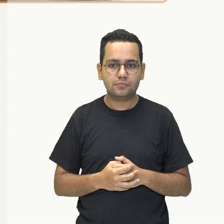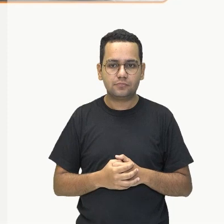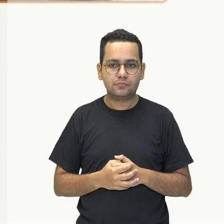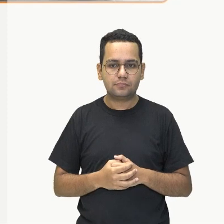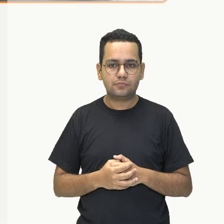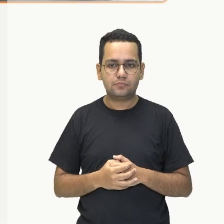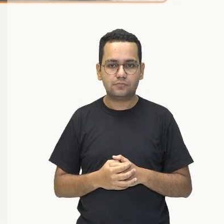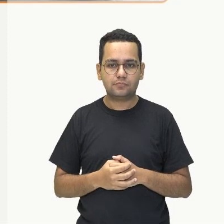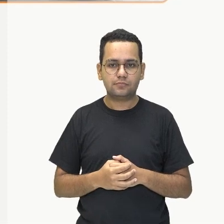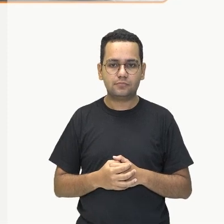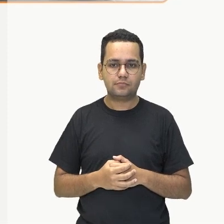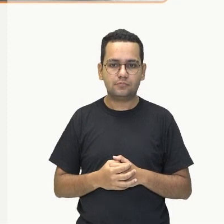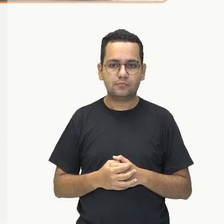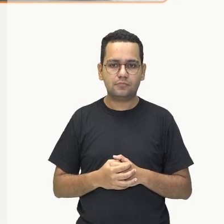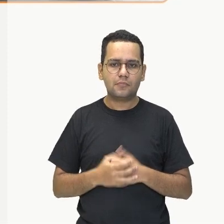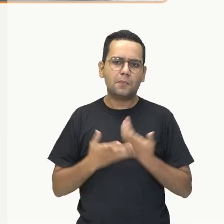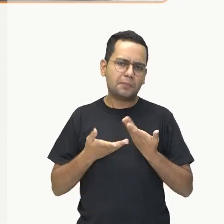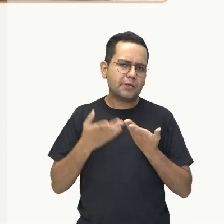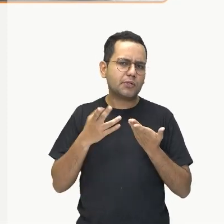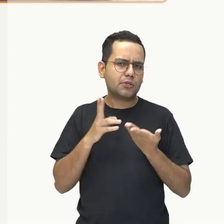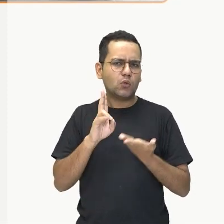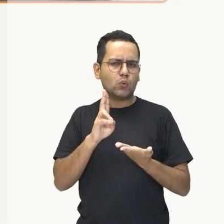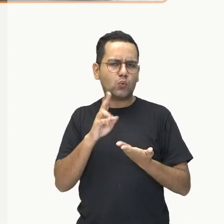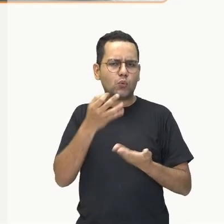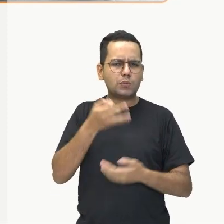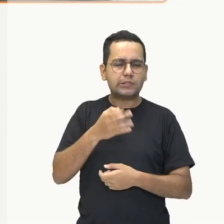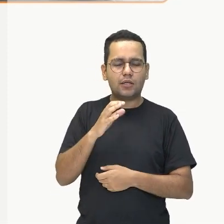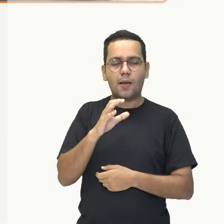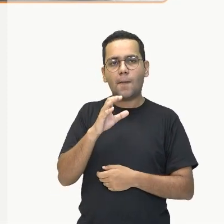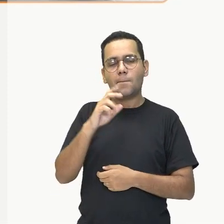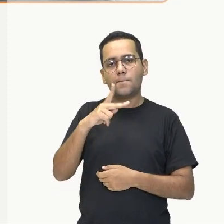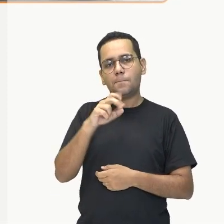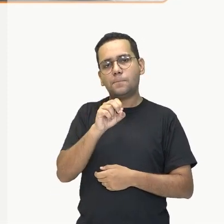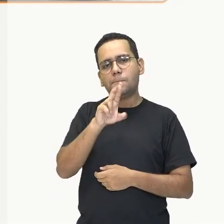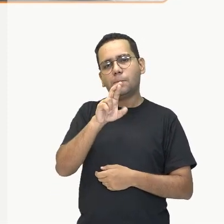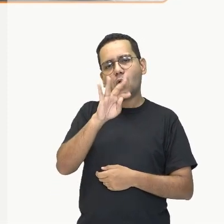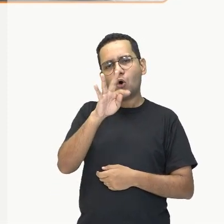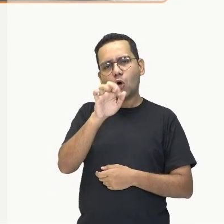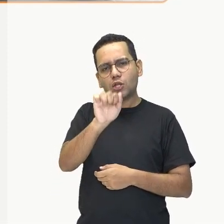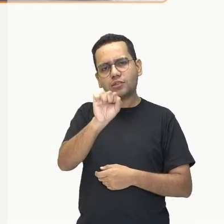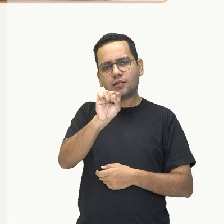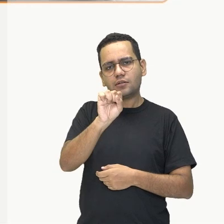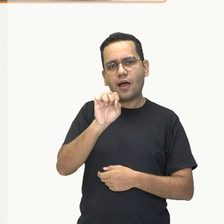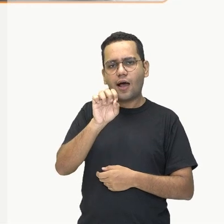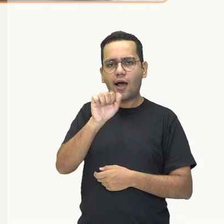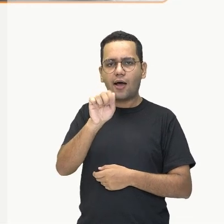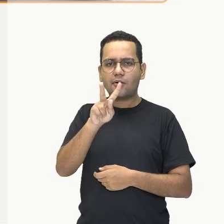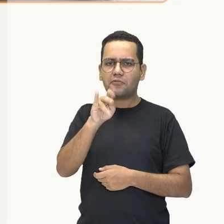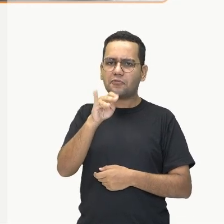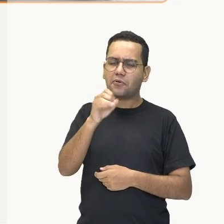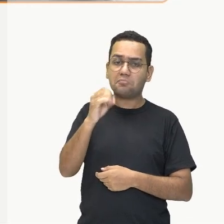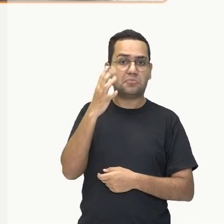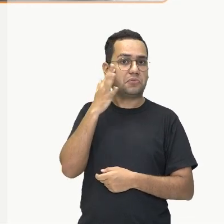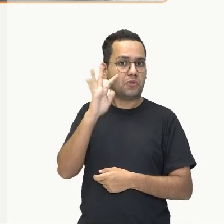sei nem se esse plural está empregado corretamente. Mas vamos lá, gente. Portas-aviões